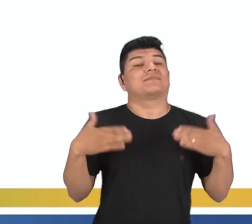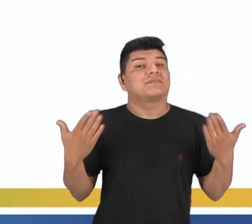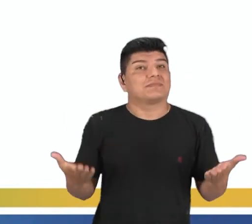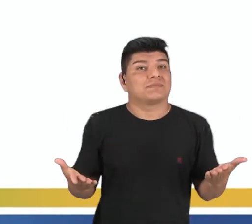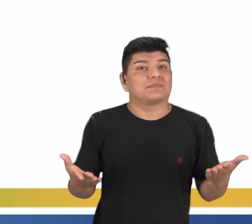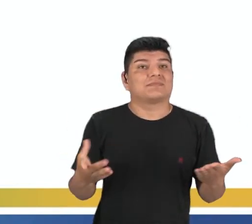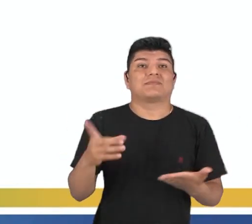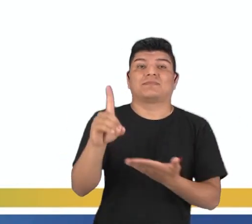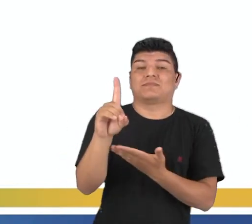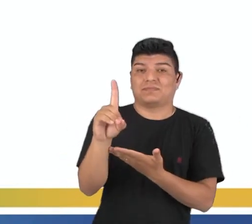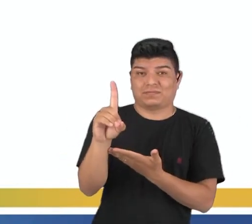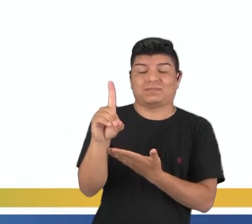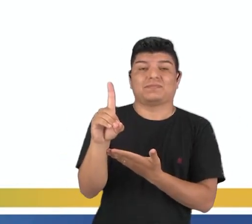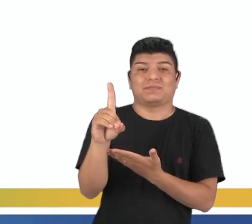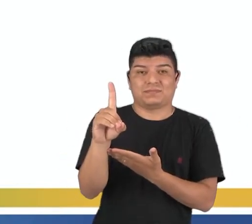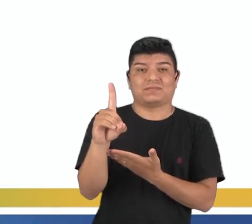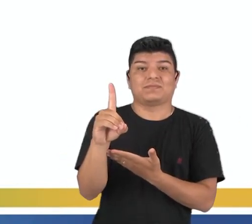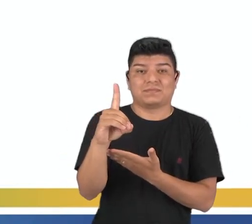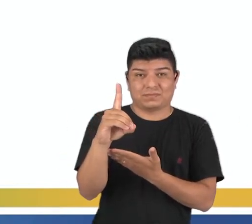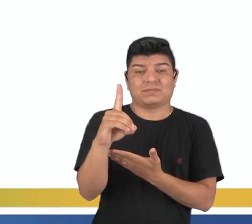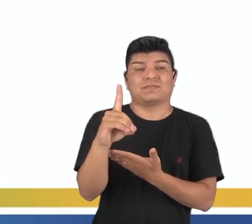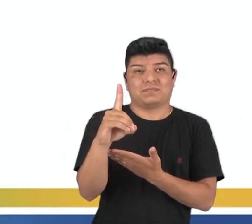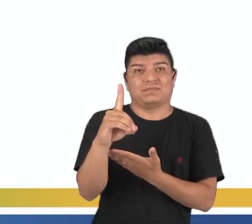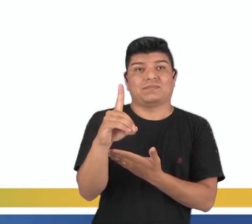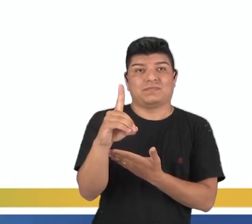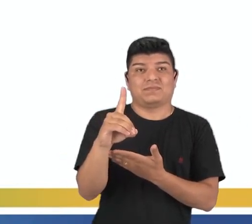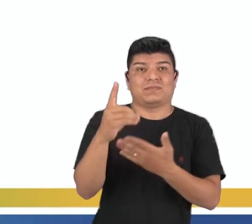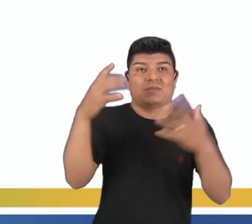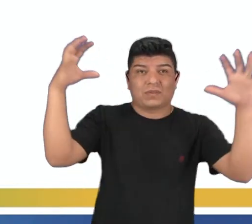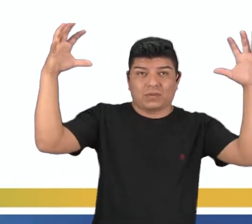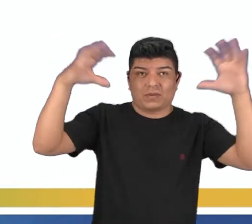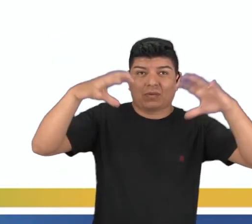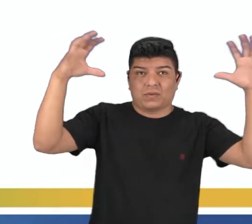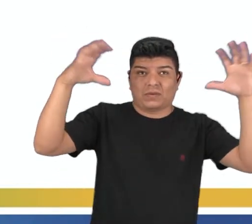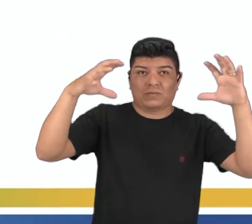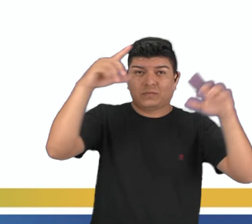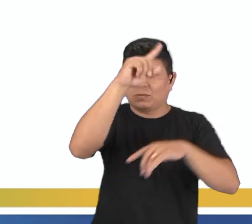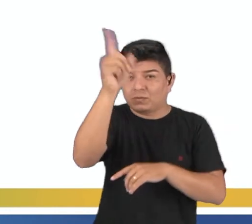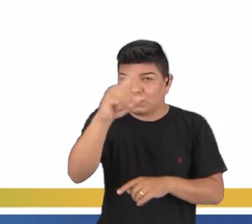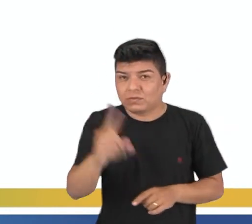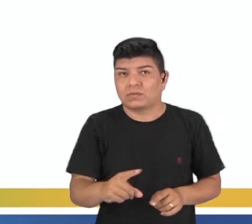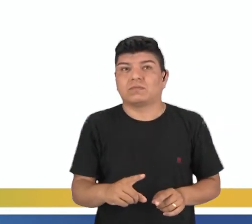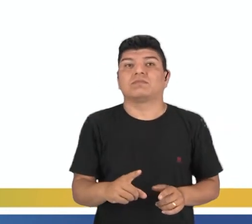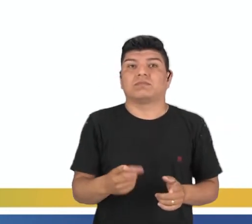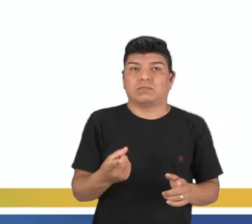lá. Isso mesmo, chuva, trovão e cantar dos pássaros, que são